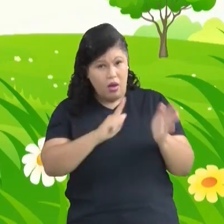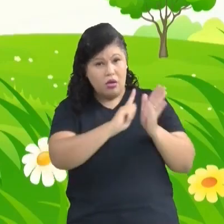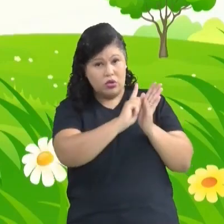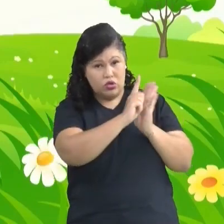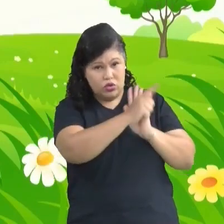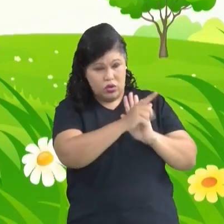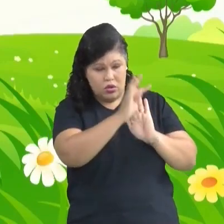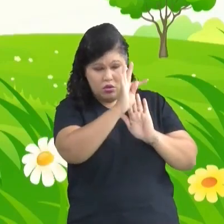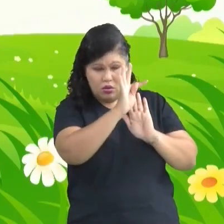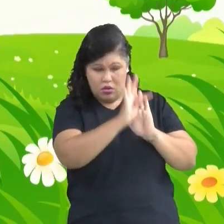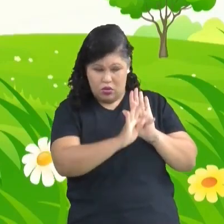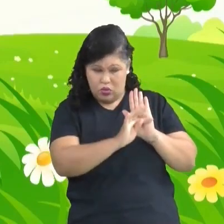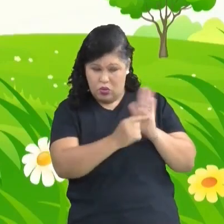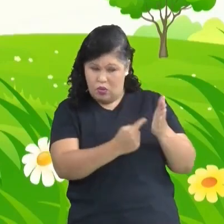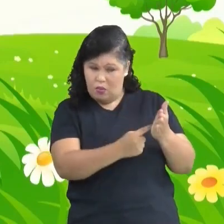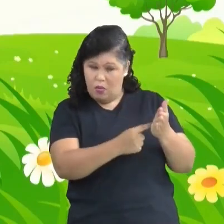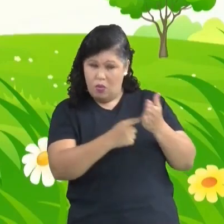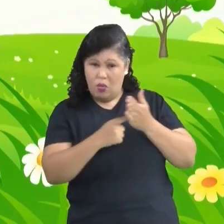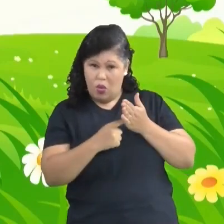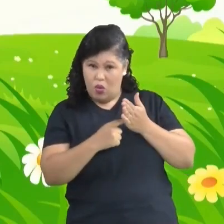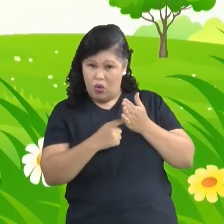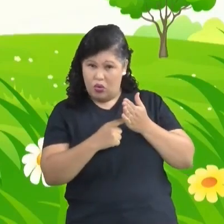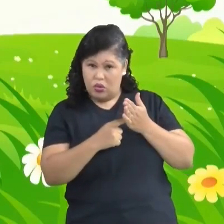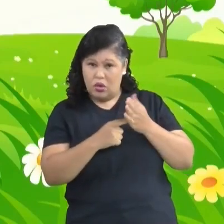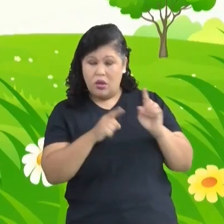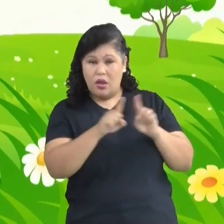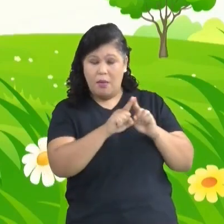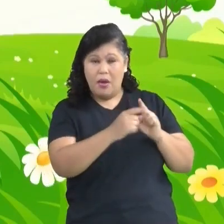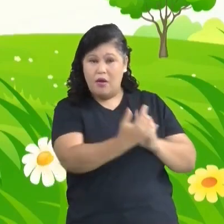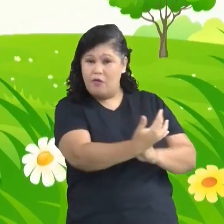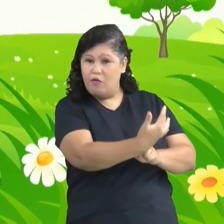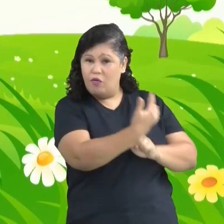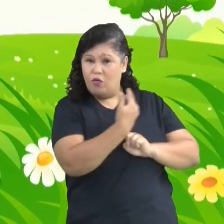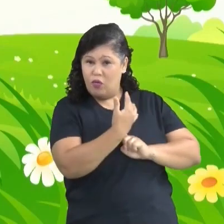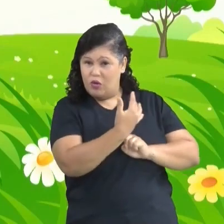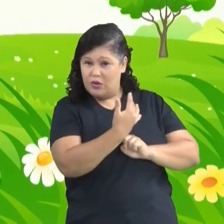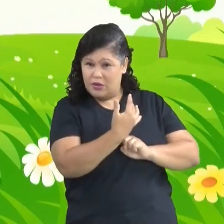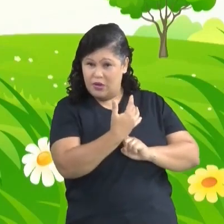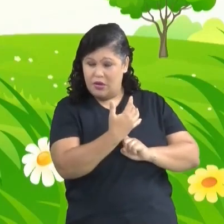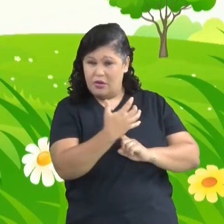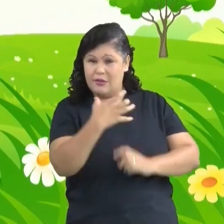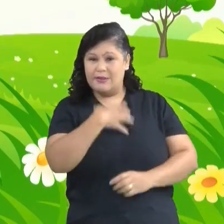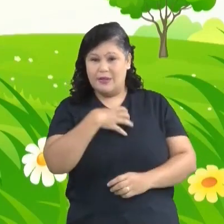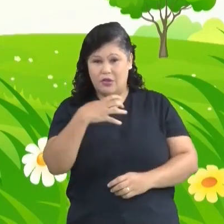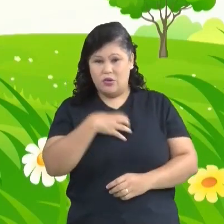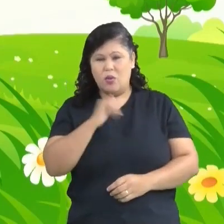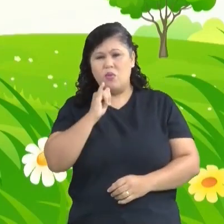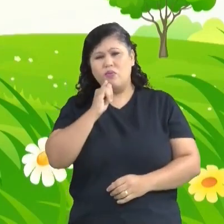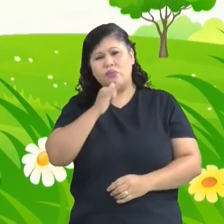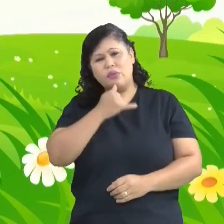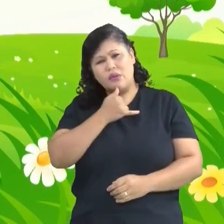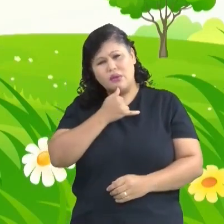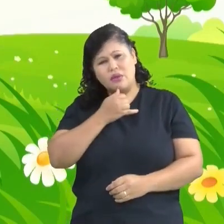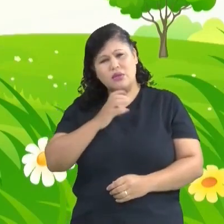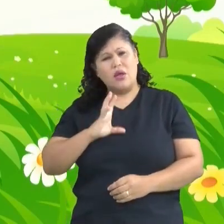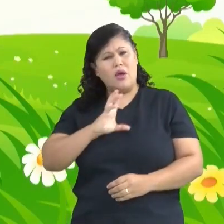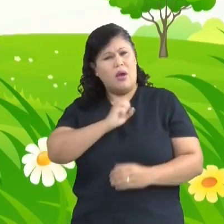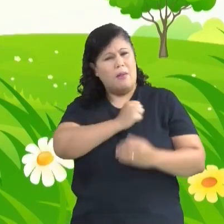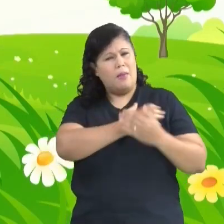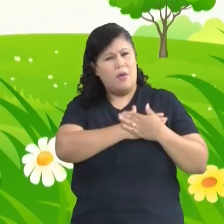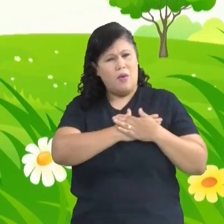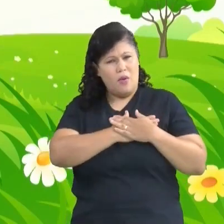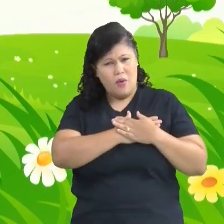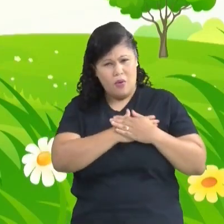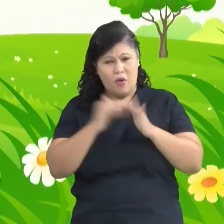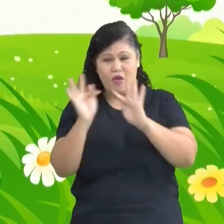textual que nos mostra o quê? Vários sentimentos, como a tristeza, o amor, a